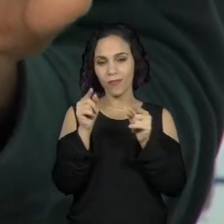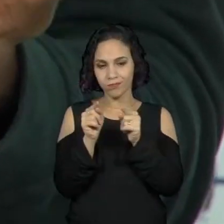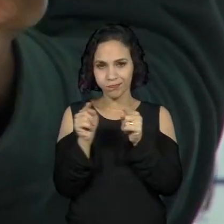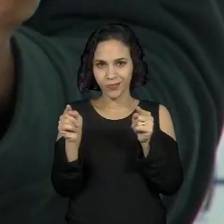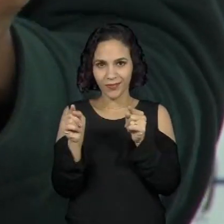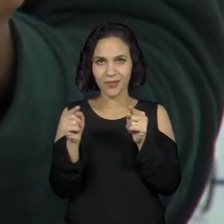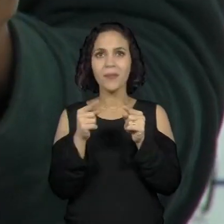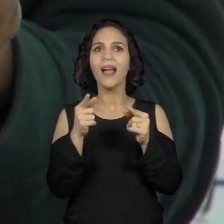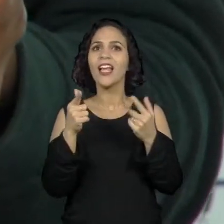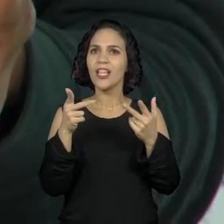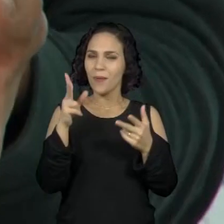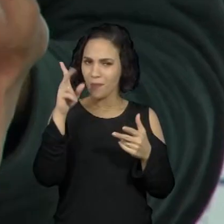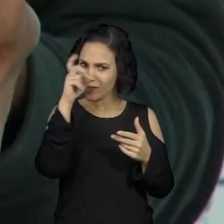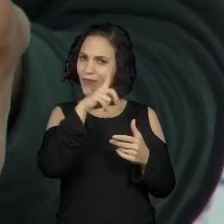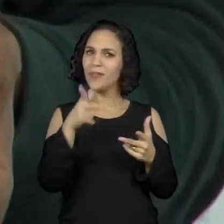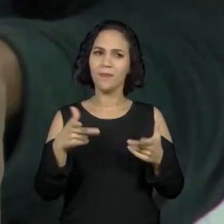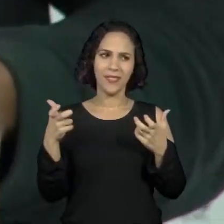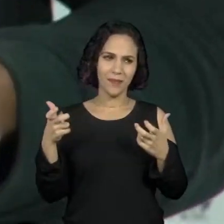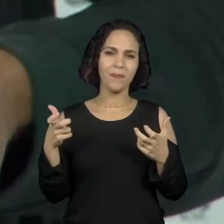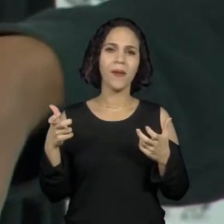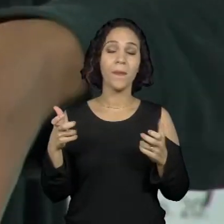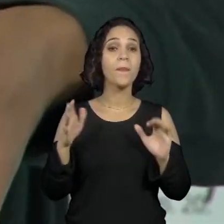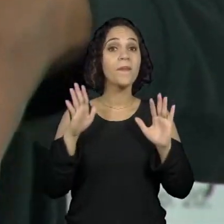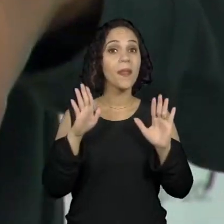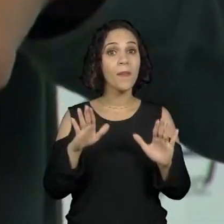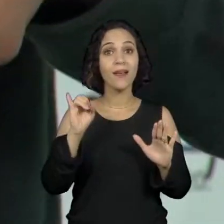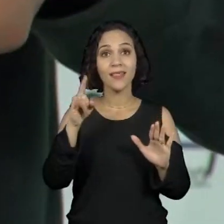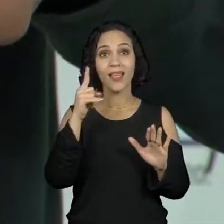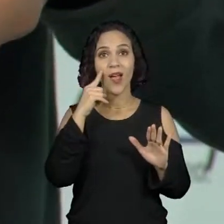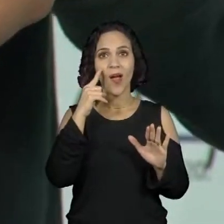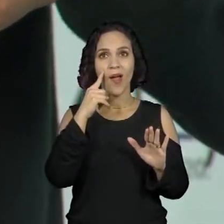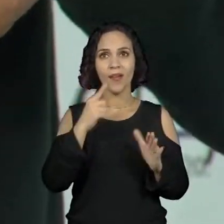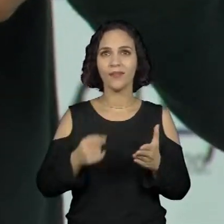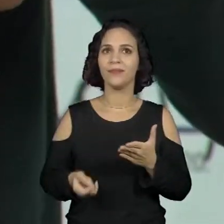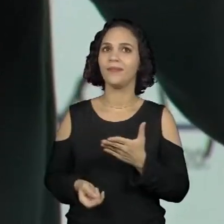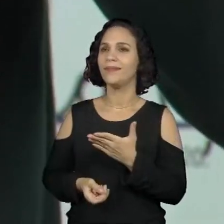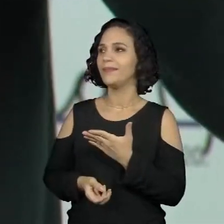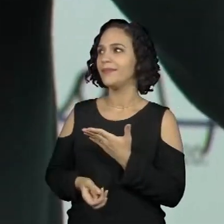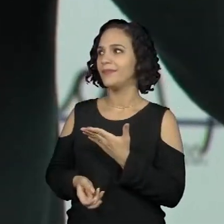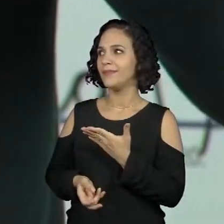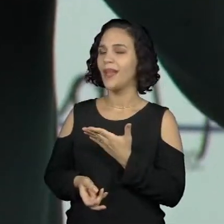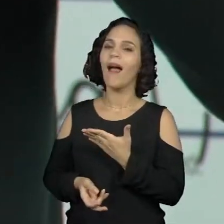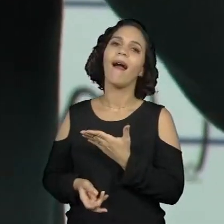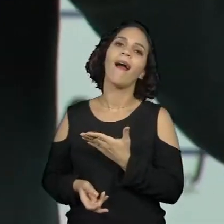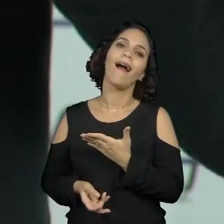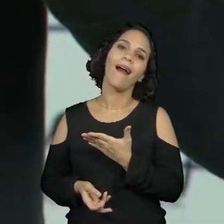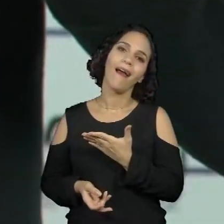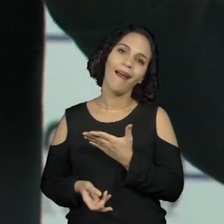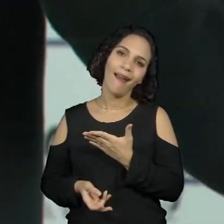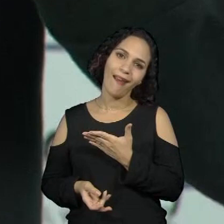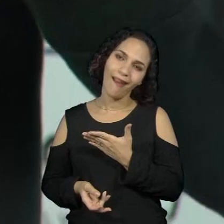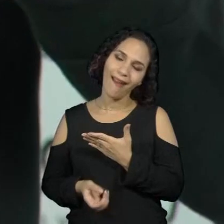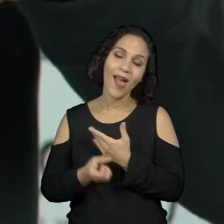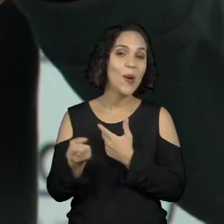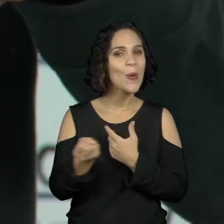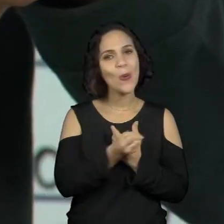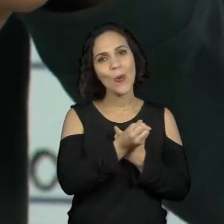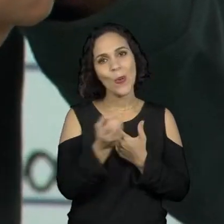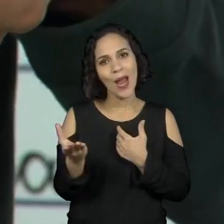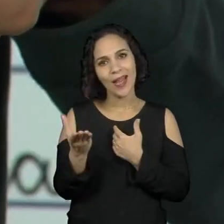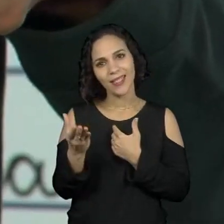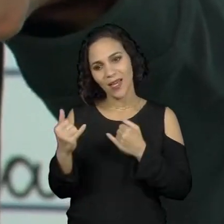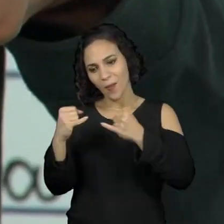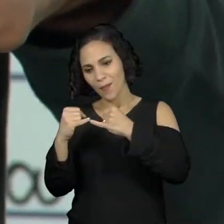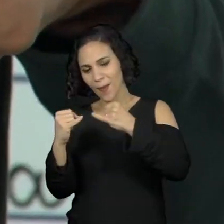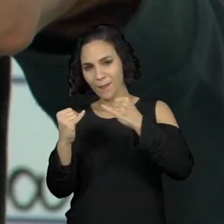bem difícil perceber assim. Mas quando a gente olha para a base, ou para a quantidade de